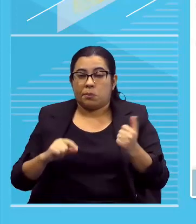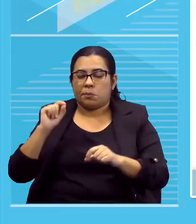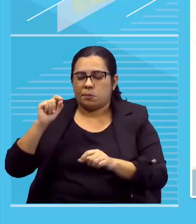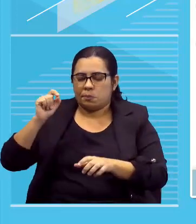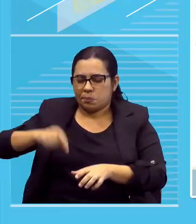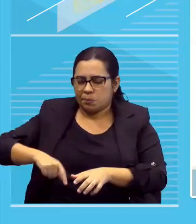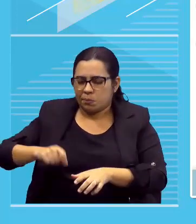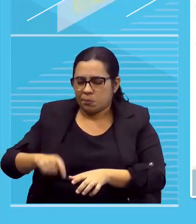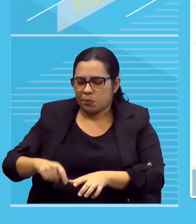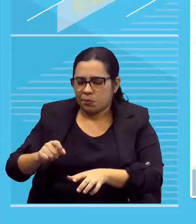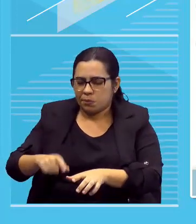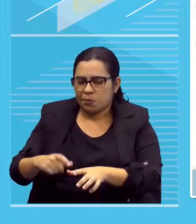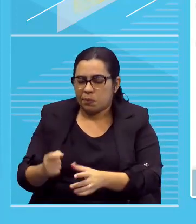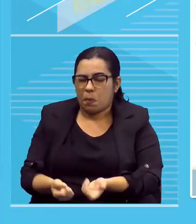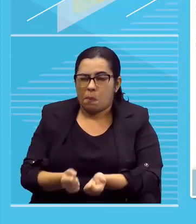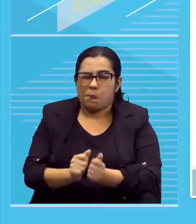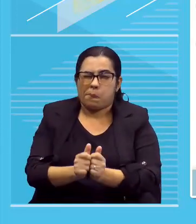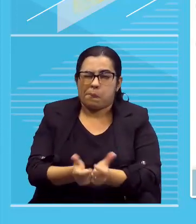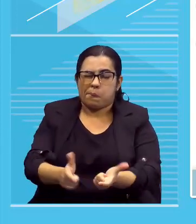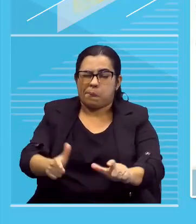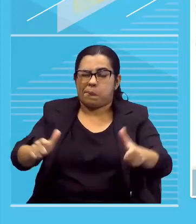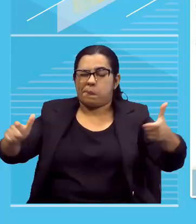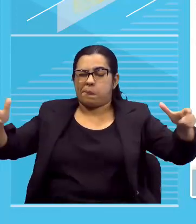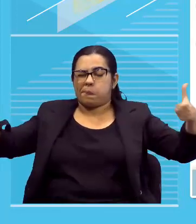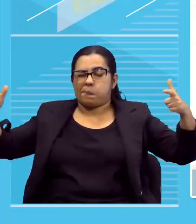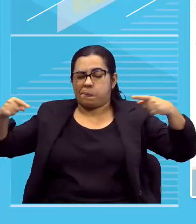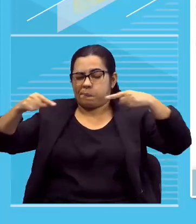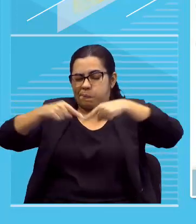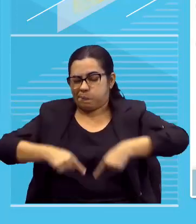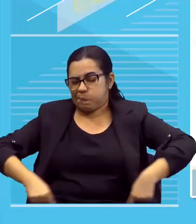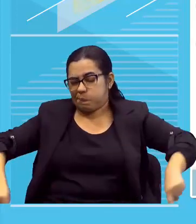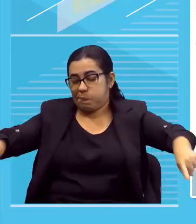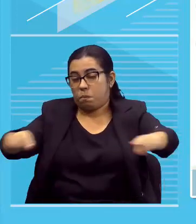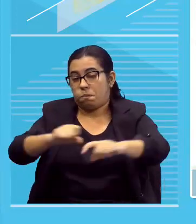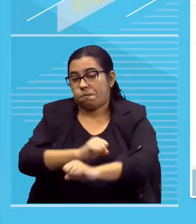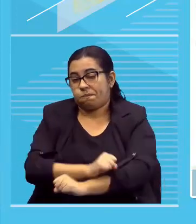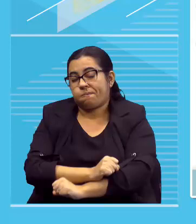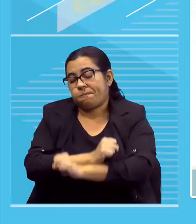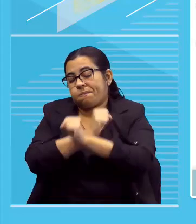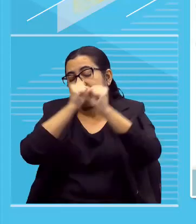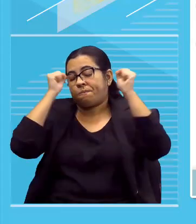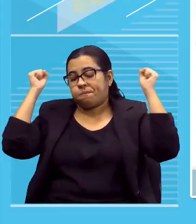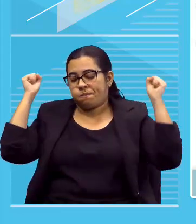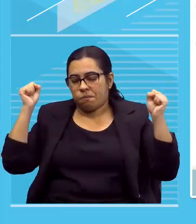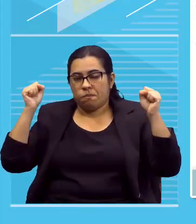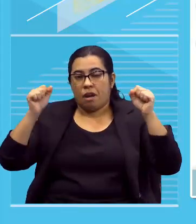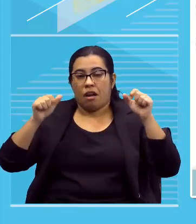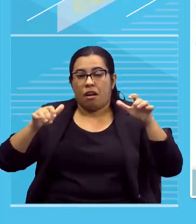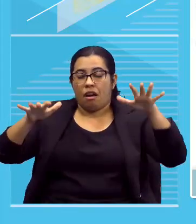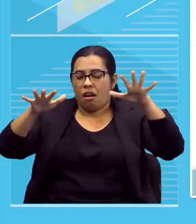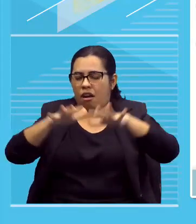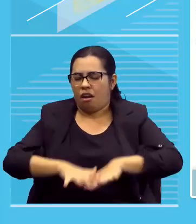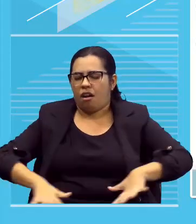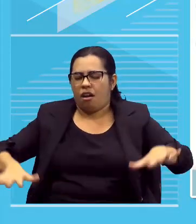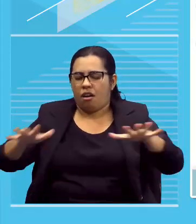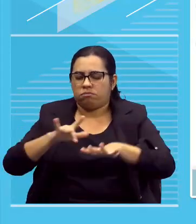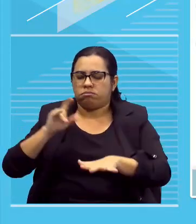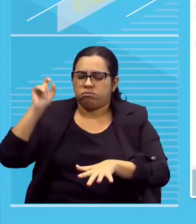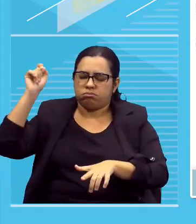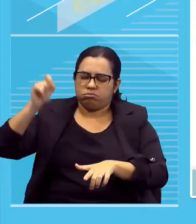de grãos imensos lotes de terras áreas de